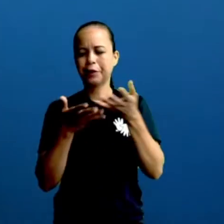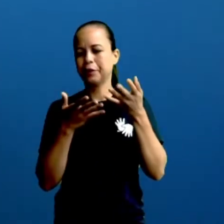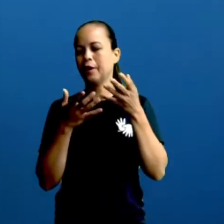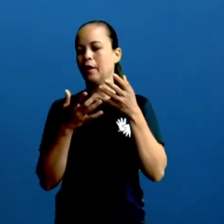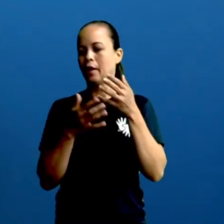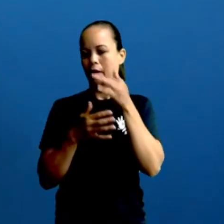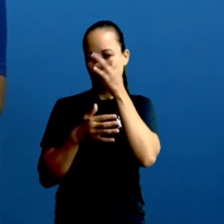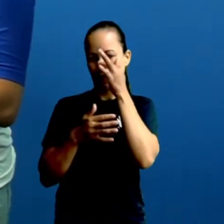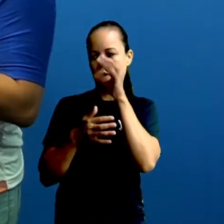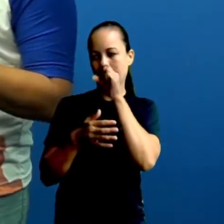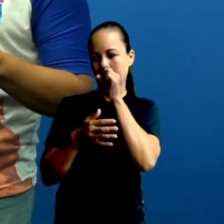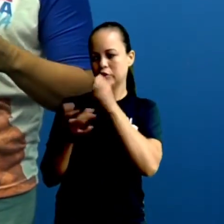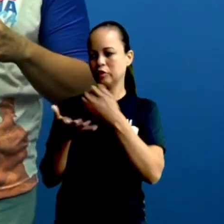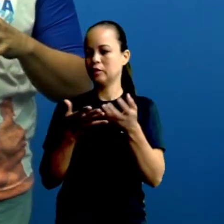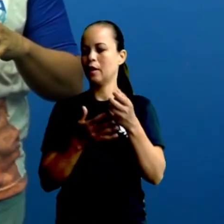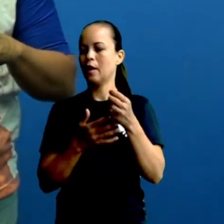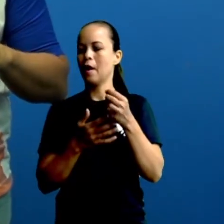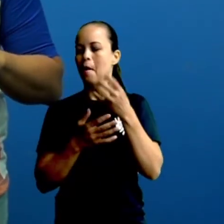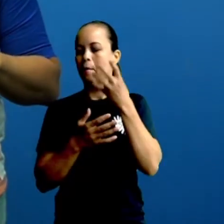essa variação